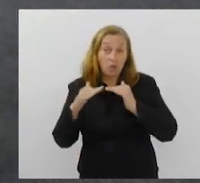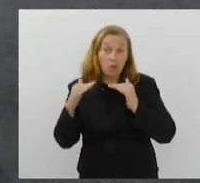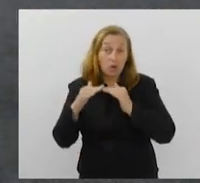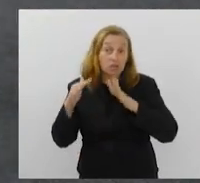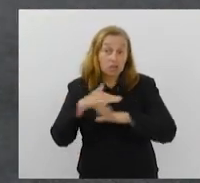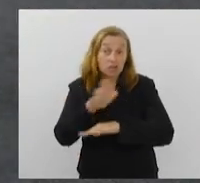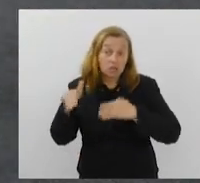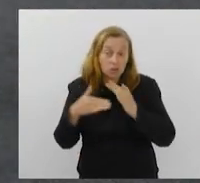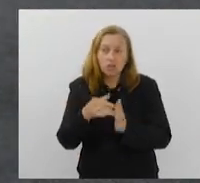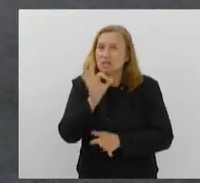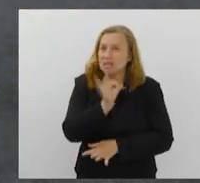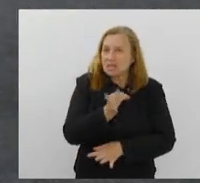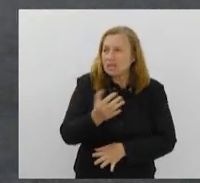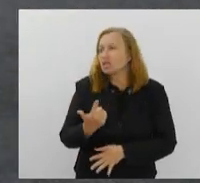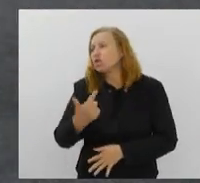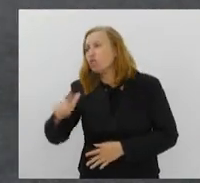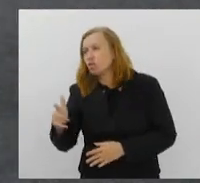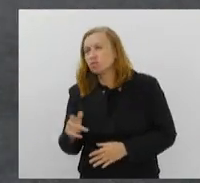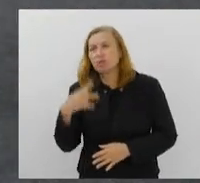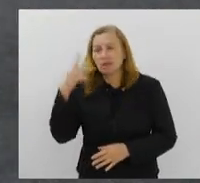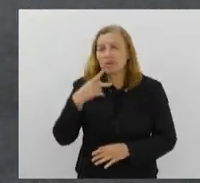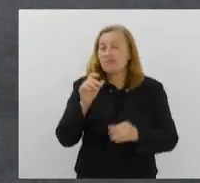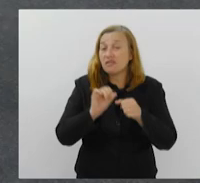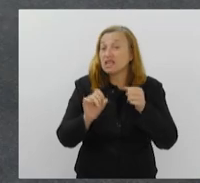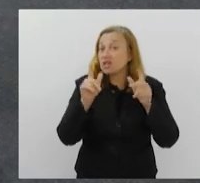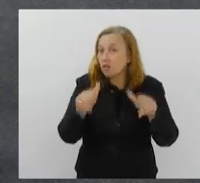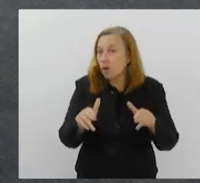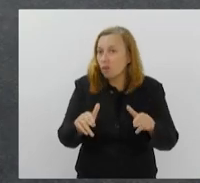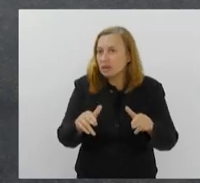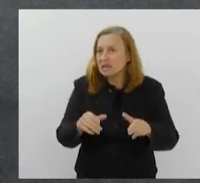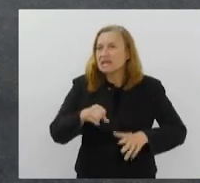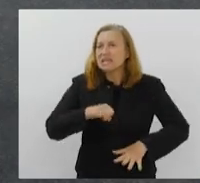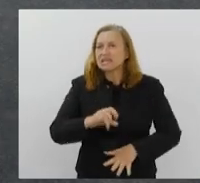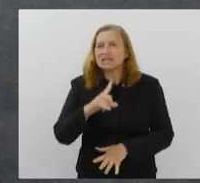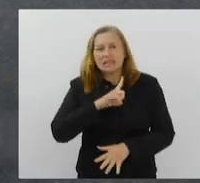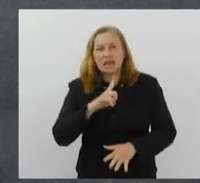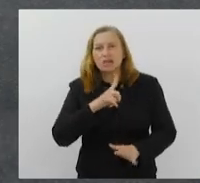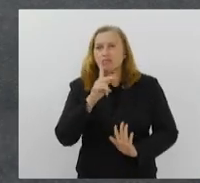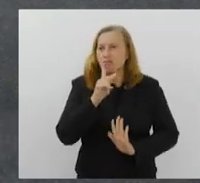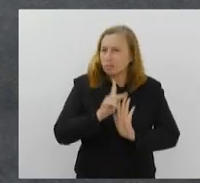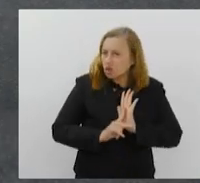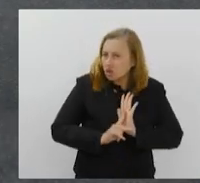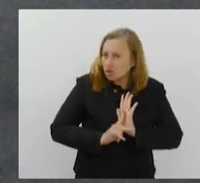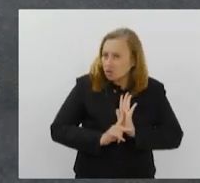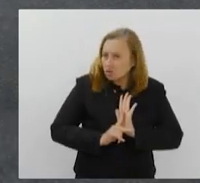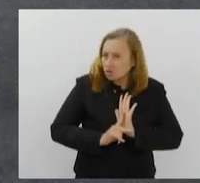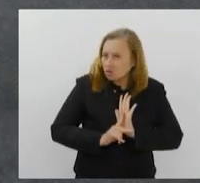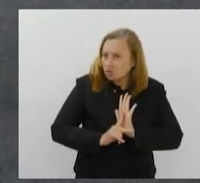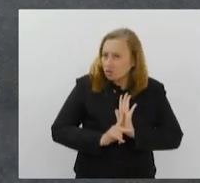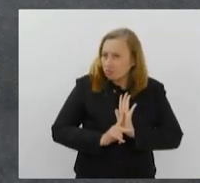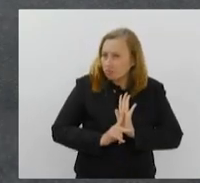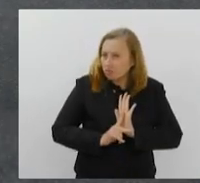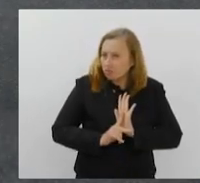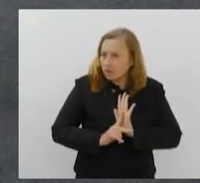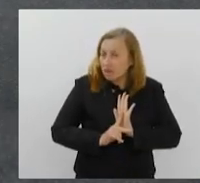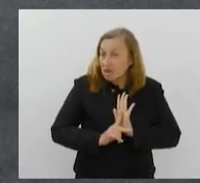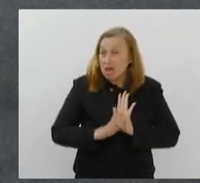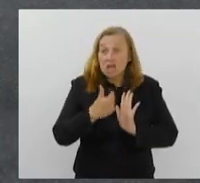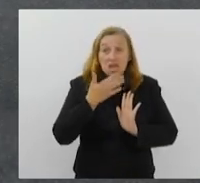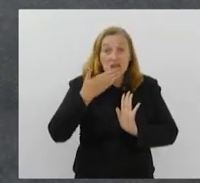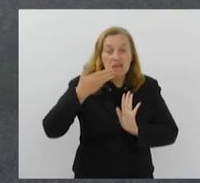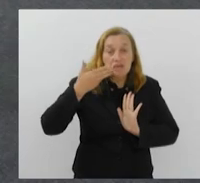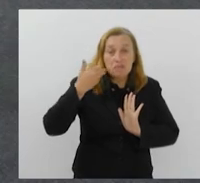que outros parlamentares fazem o mesmo. Se tem um projeto que amadureceu